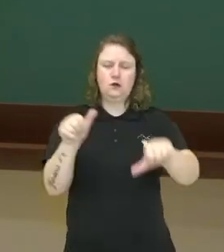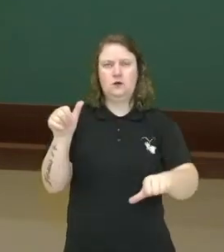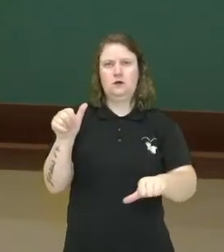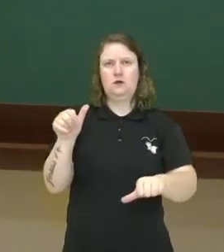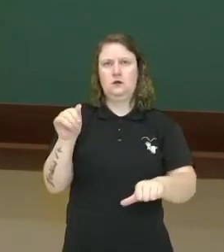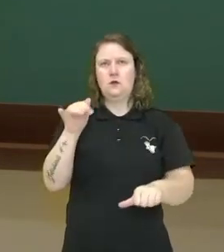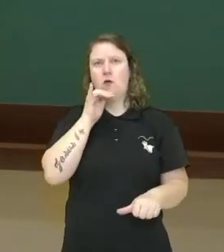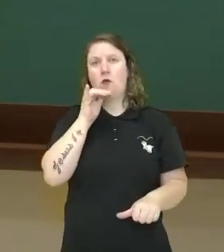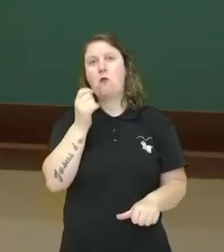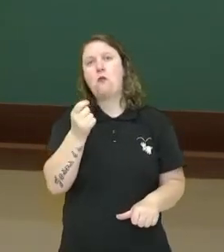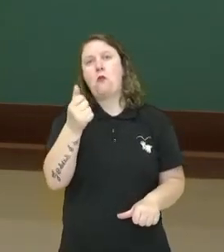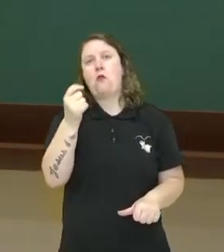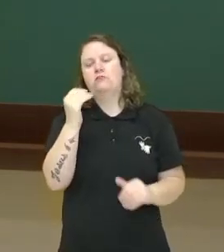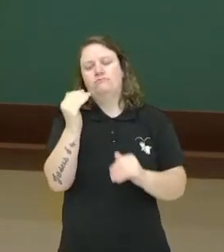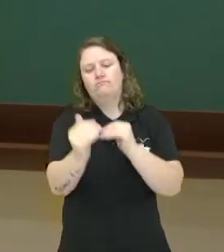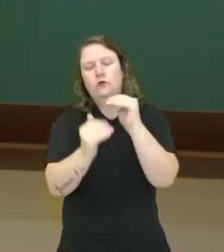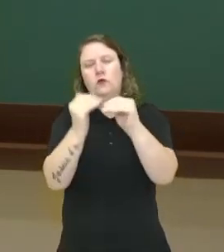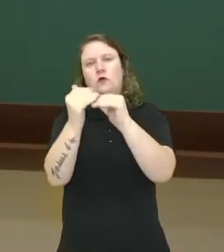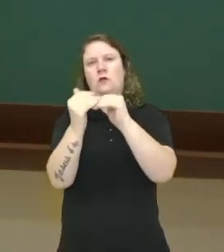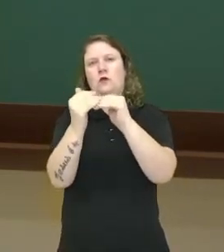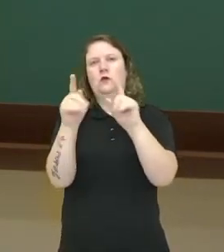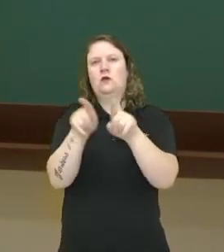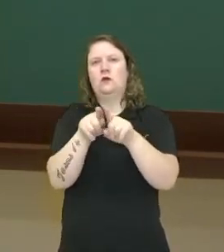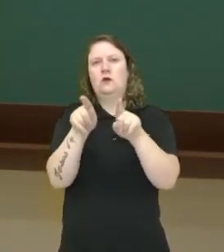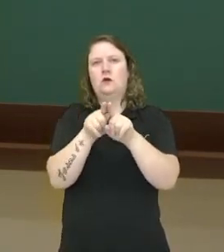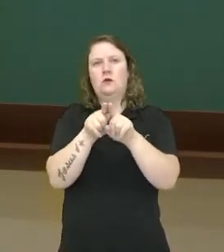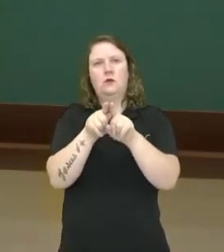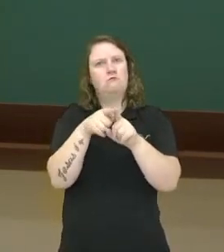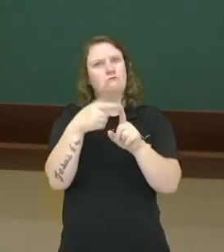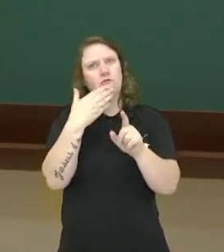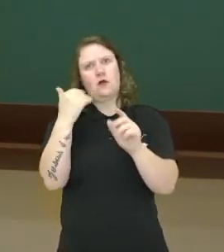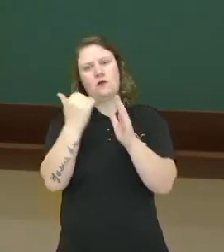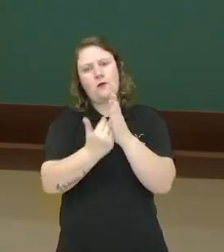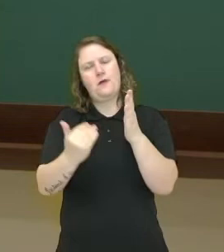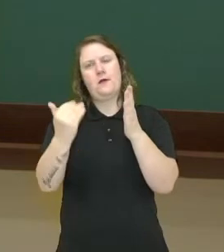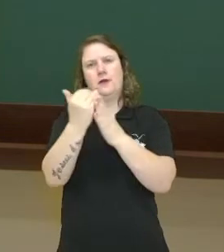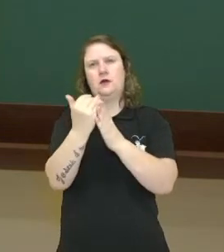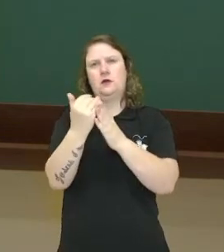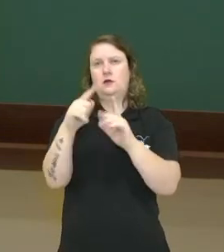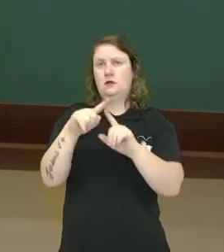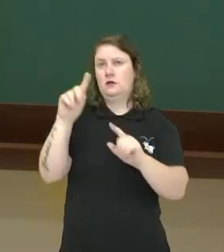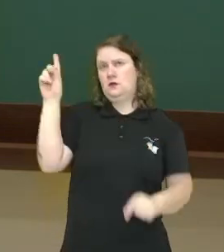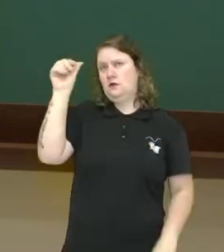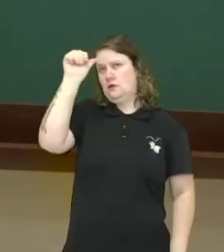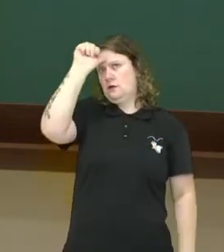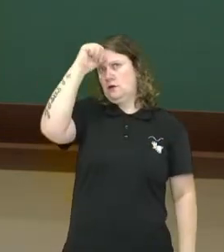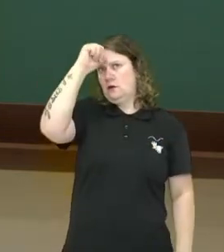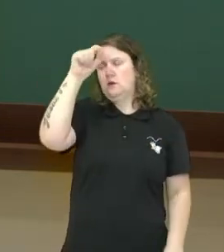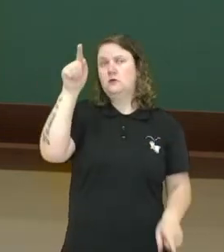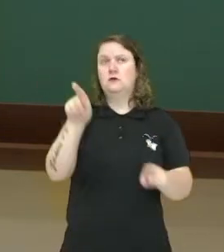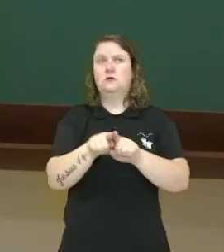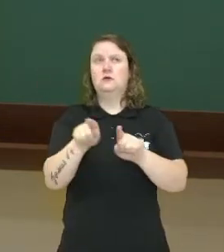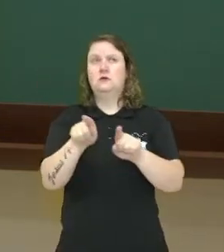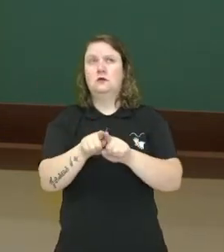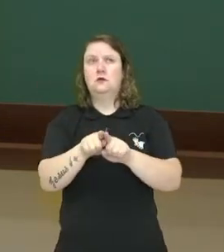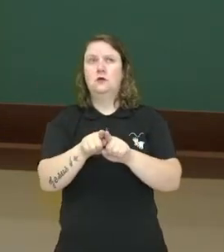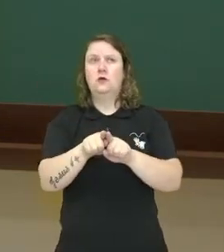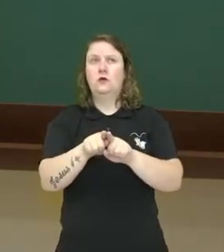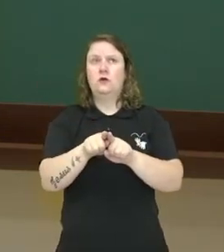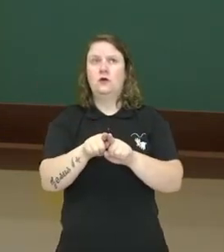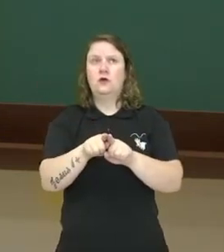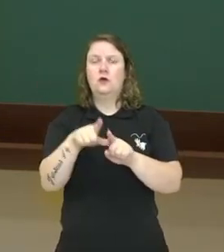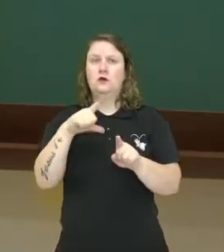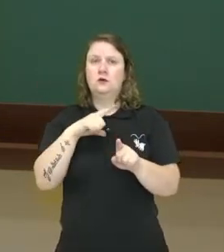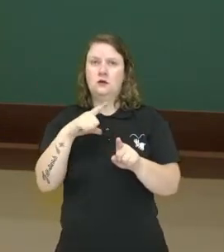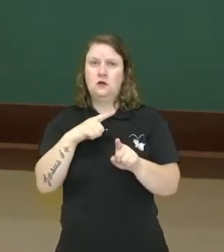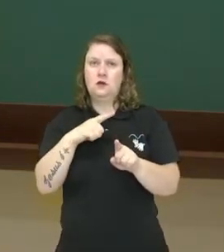pouco desenvolvido para um desenvolvimento maior. Então aqui no caso da Índia a gente vai ter também, né, anunciada a Política